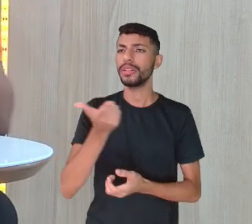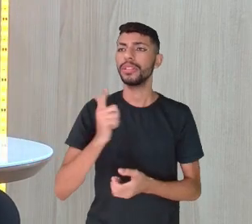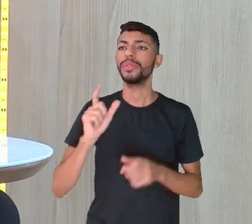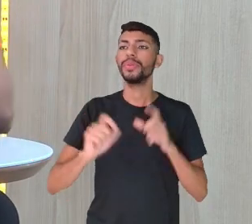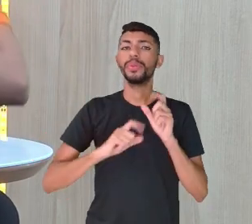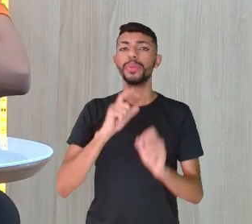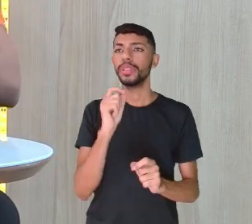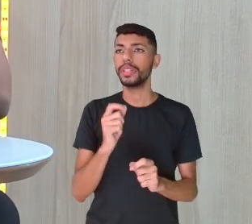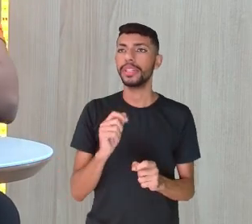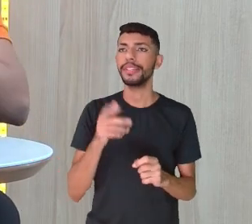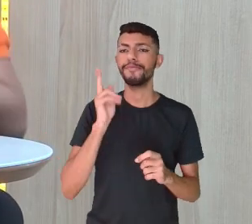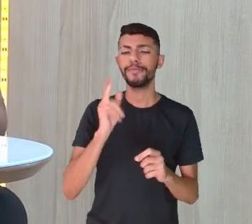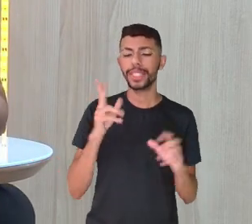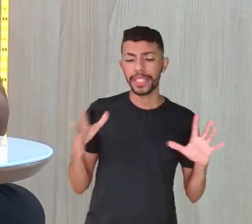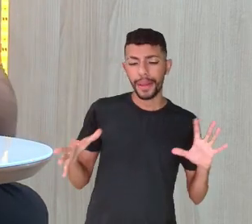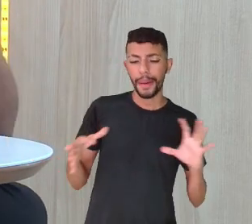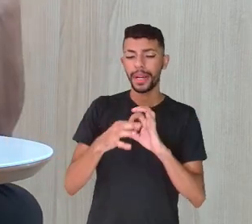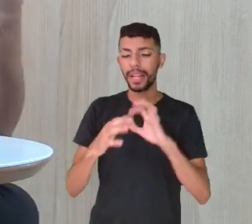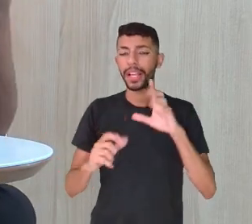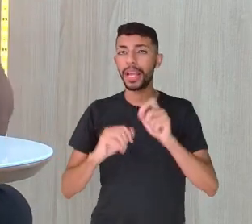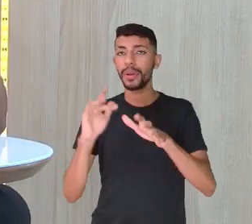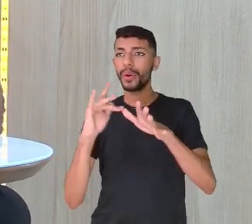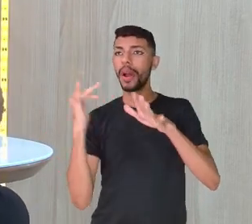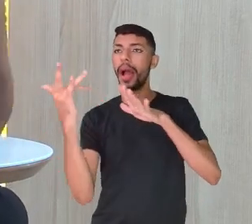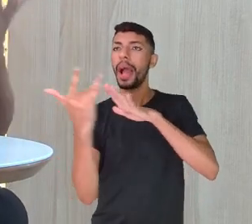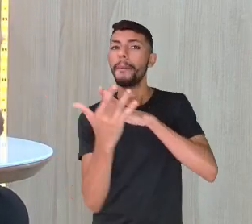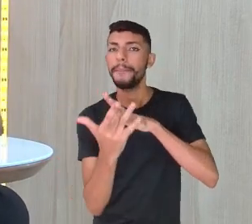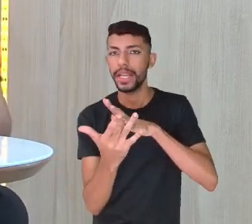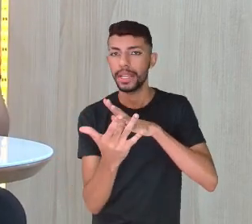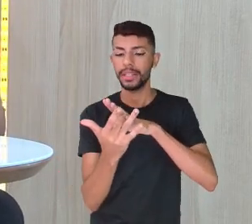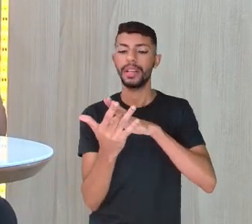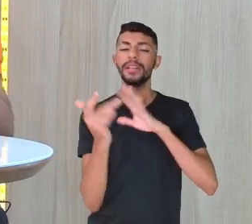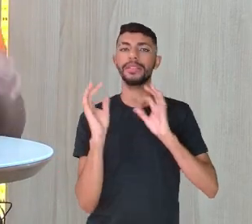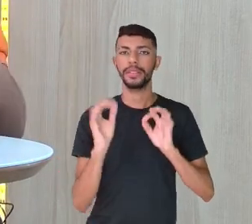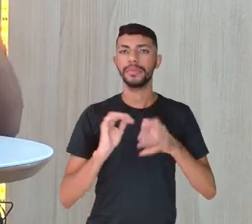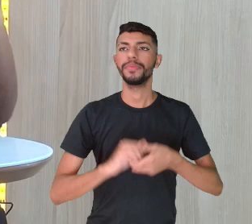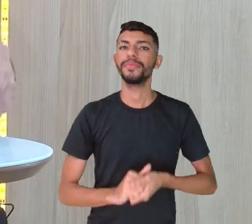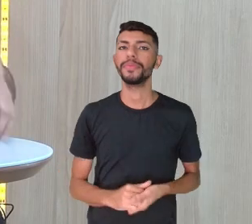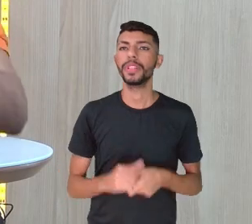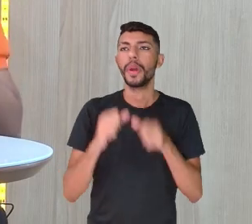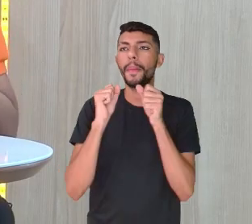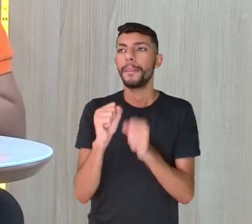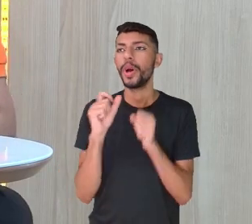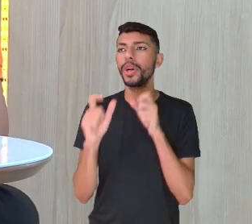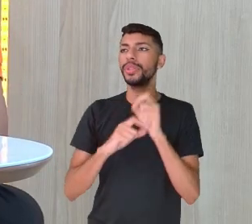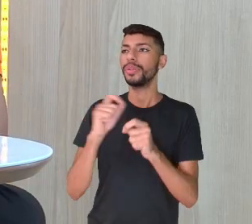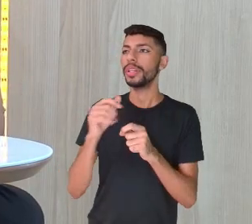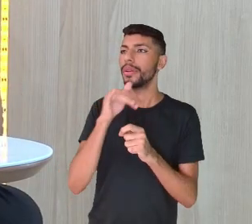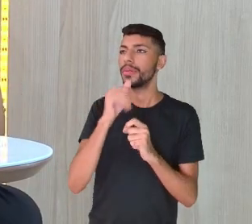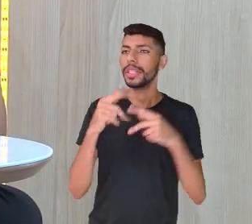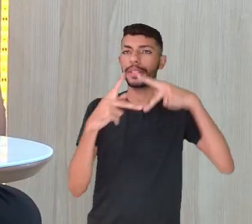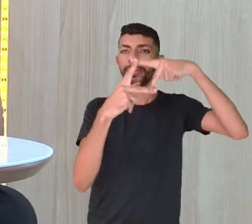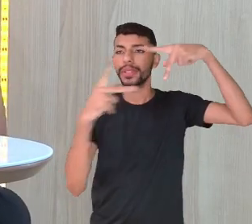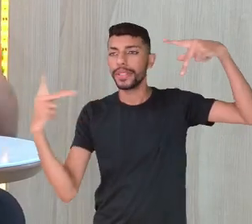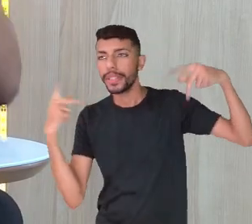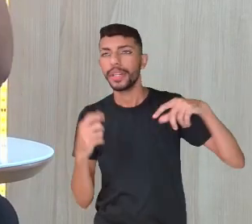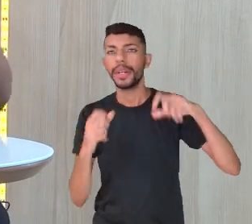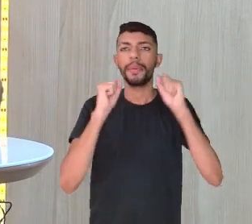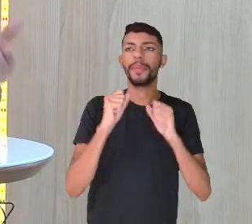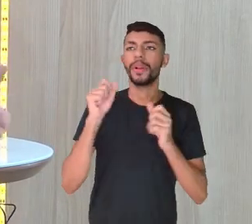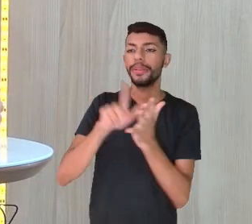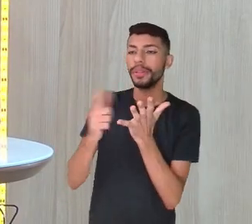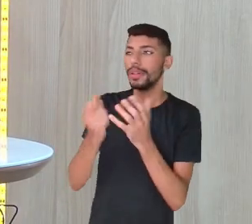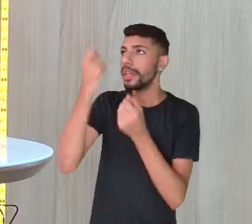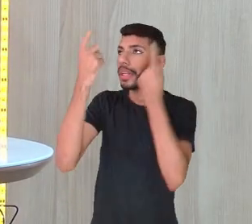andado de mãos dadas com a imprensa em algum nível, né? Seja pelas charges, seja pela circulação das ideias,